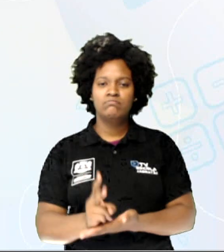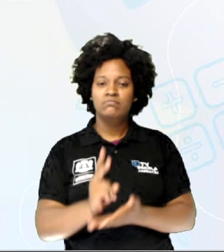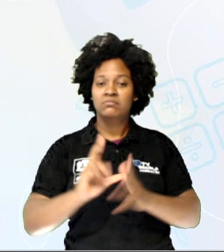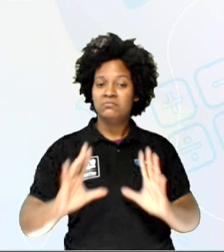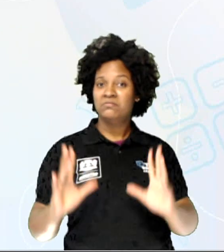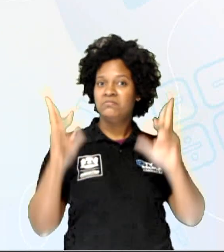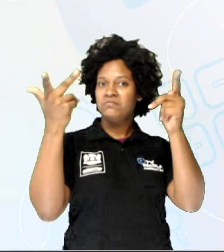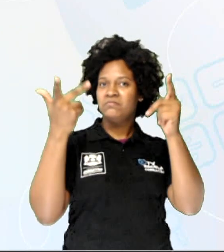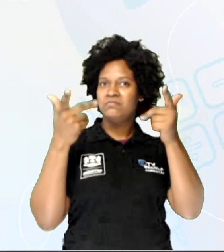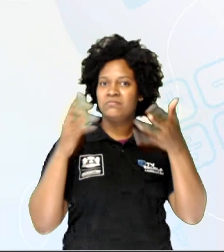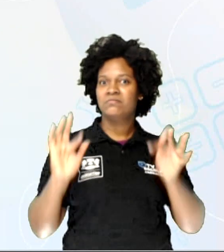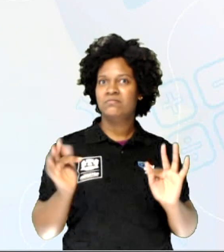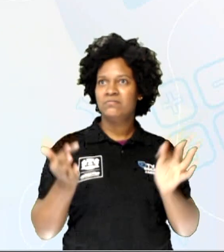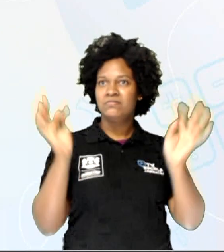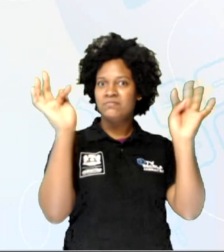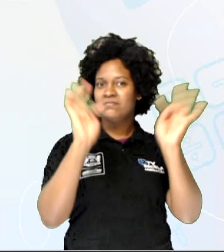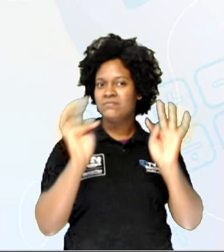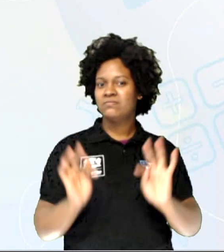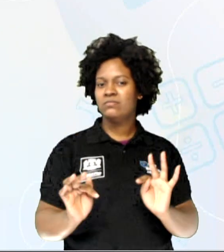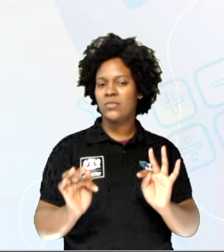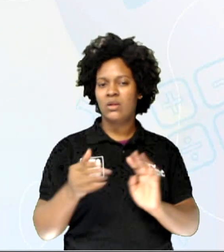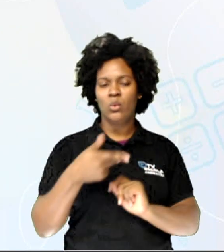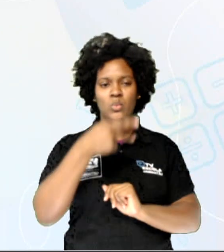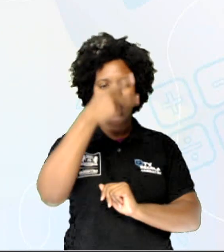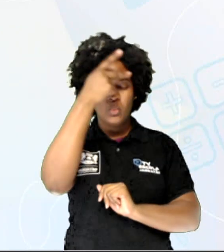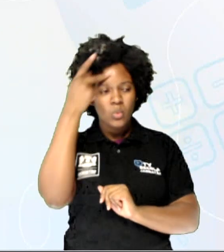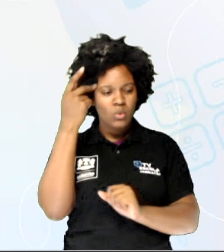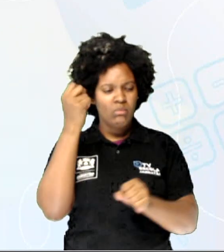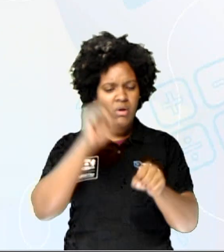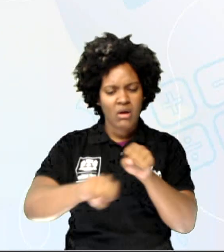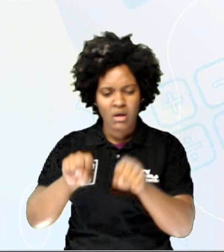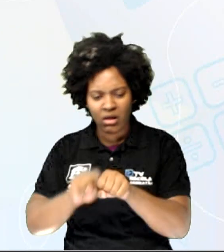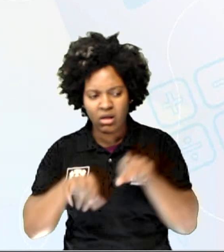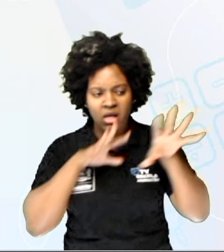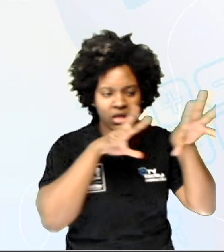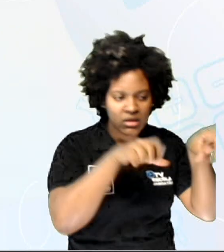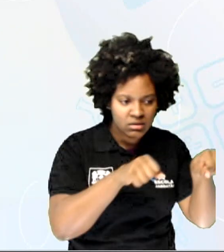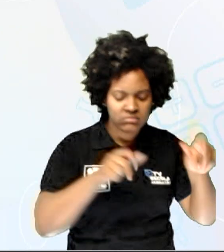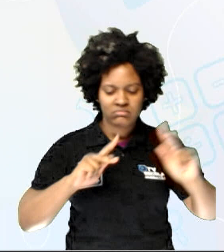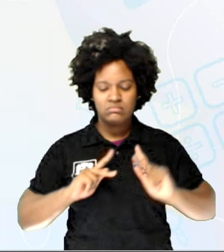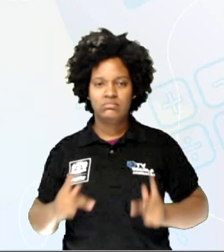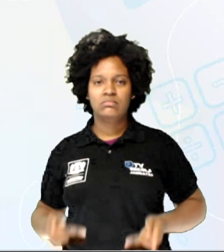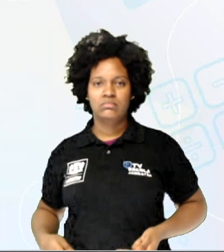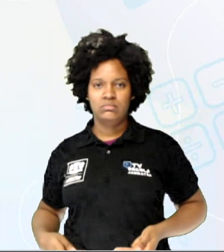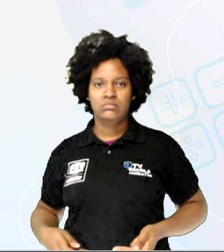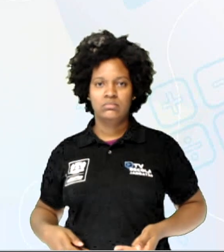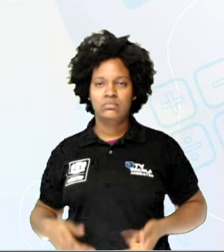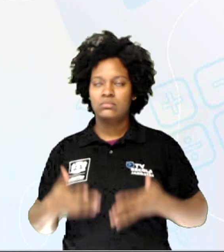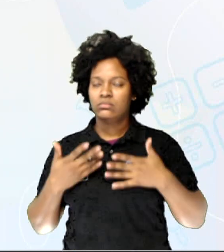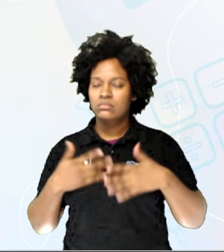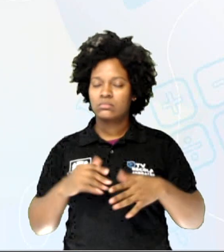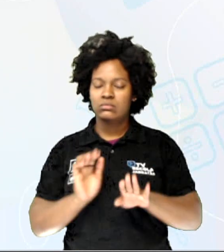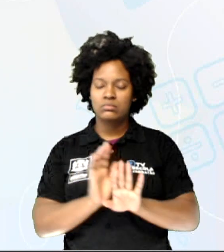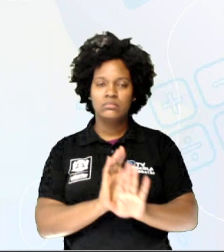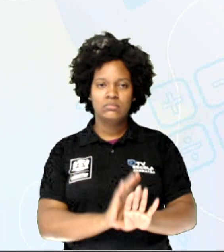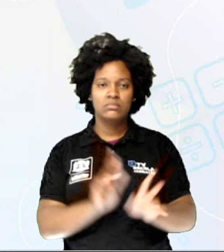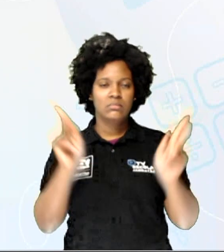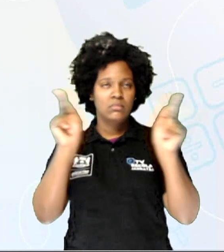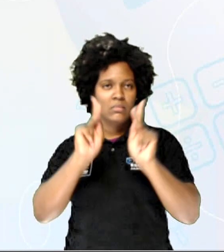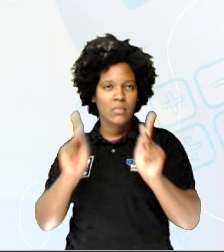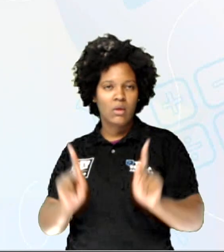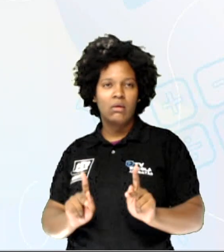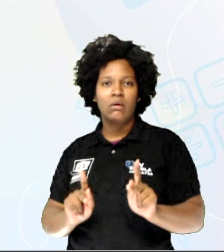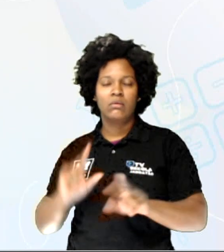festa, onde o homem não mate nem bicho, nem homem, e deixe em paz as árvores da